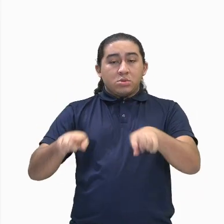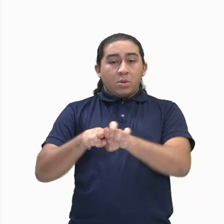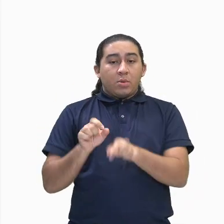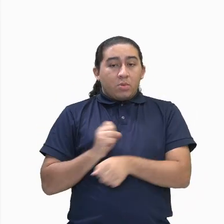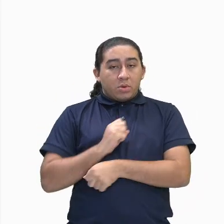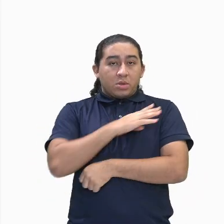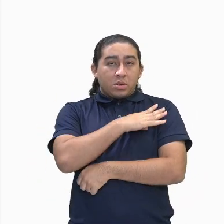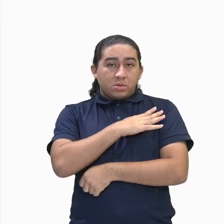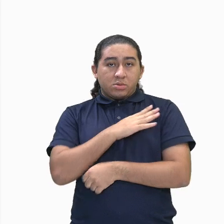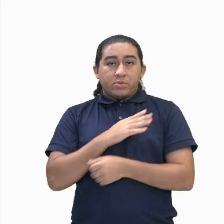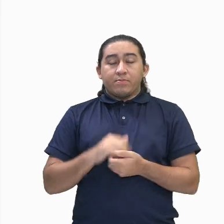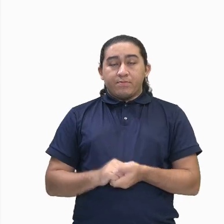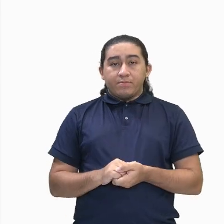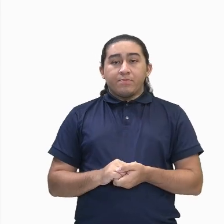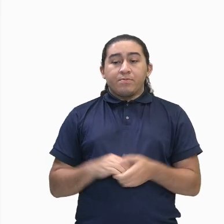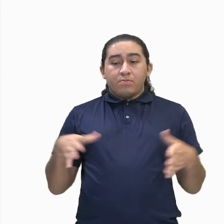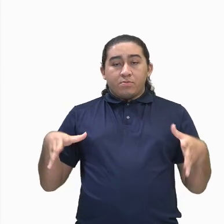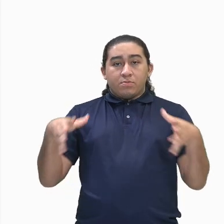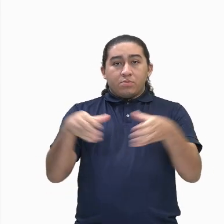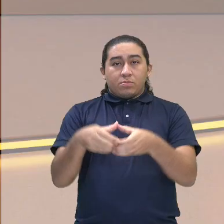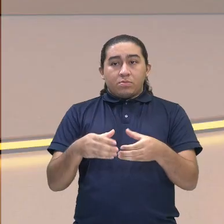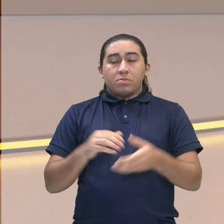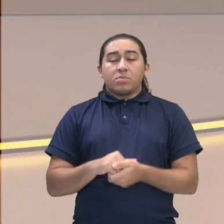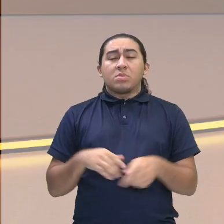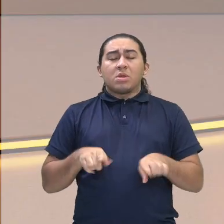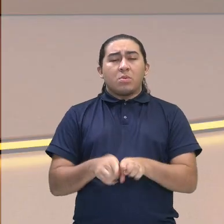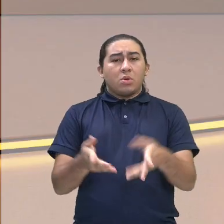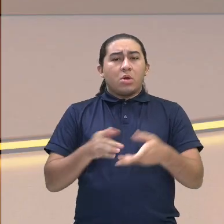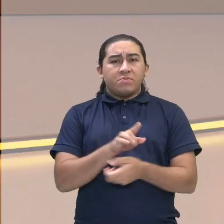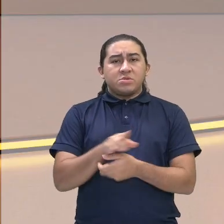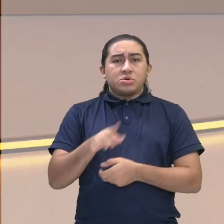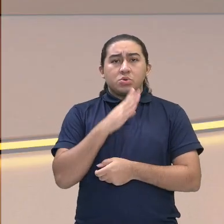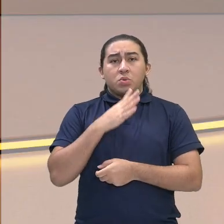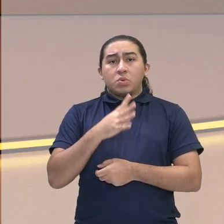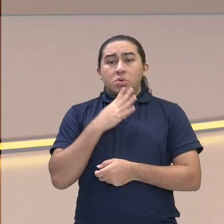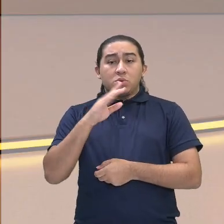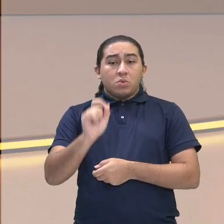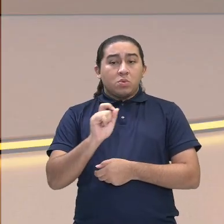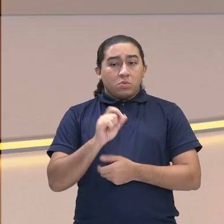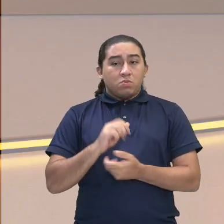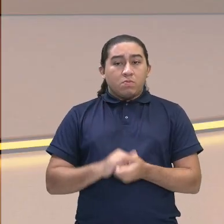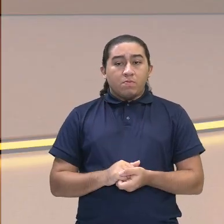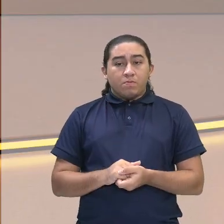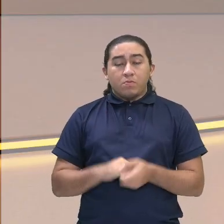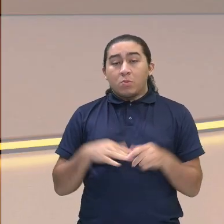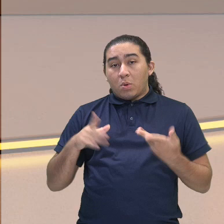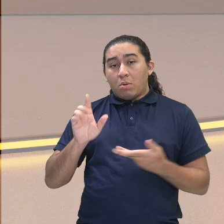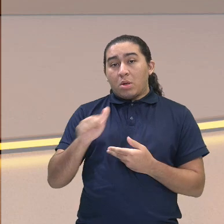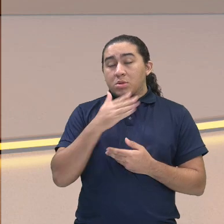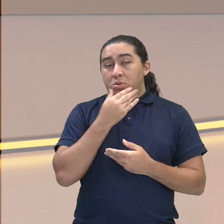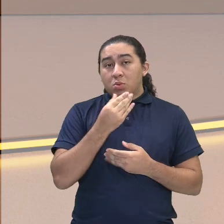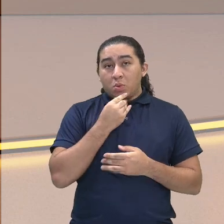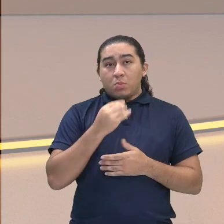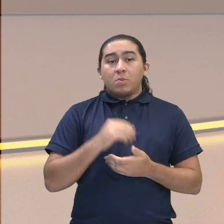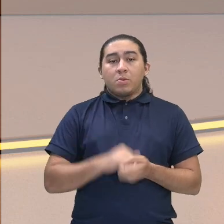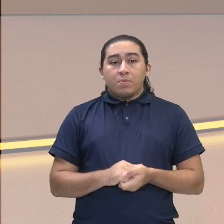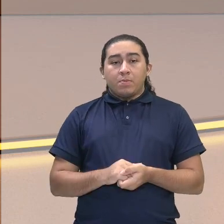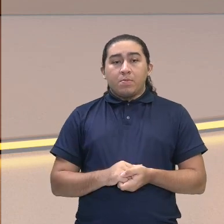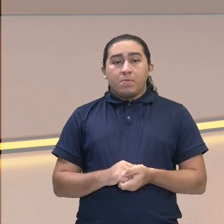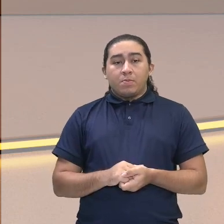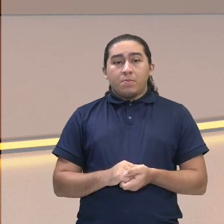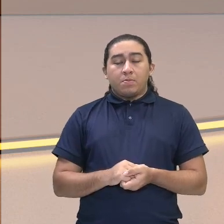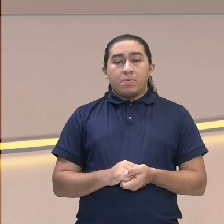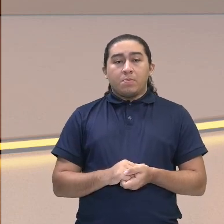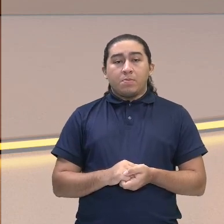exército permanente. E eu quero que vocês conheçam aqui comigo, né, então, quem era esse cara, o Muhammad, né,